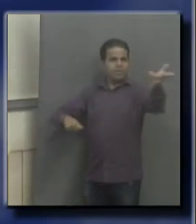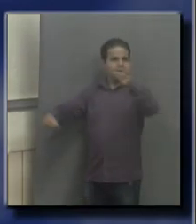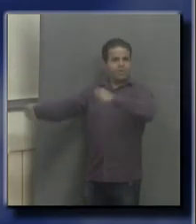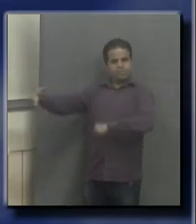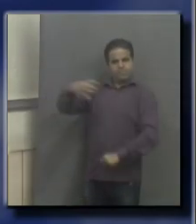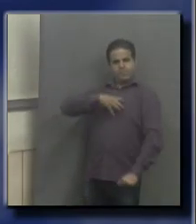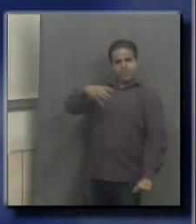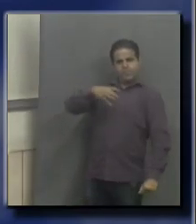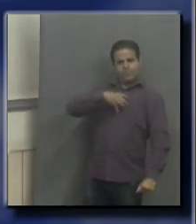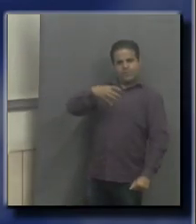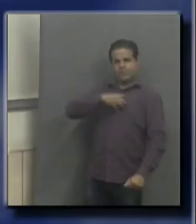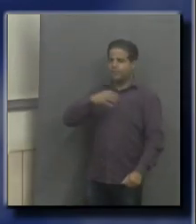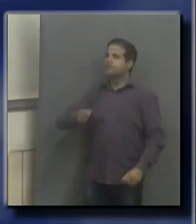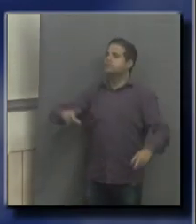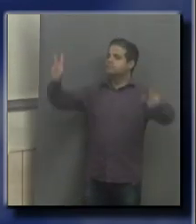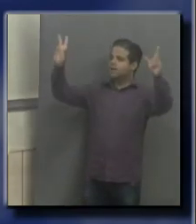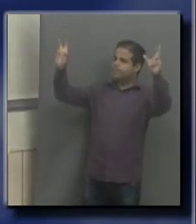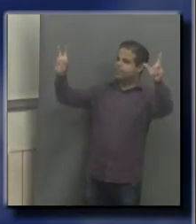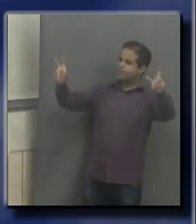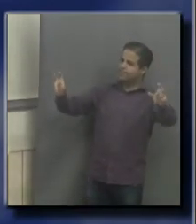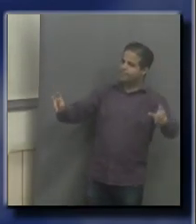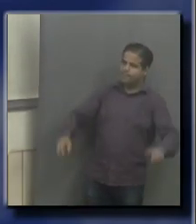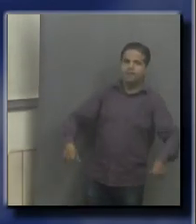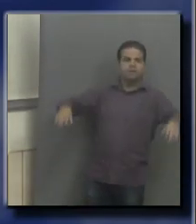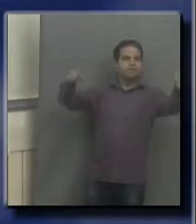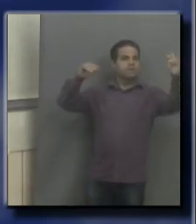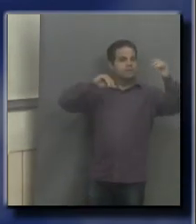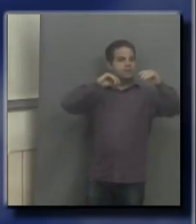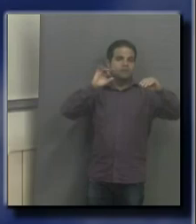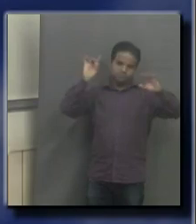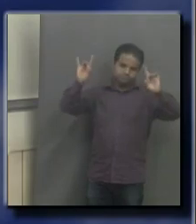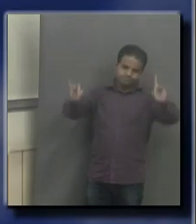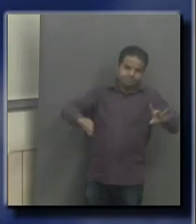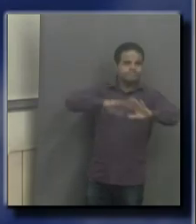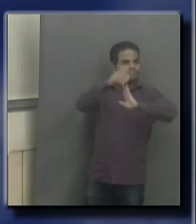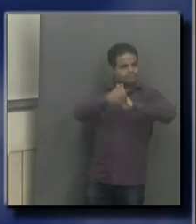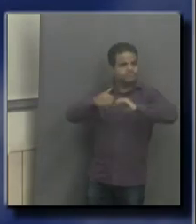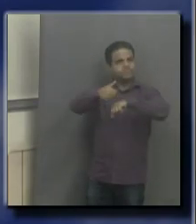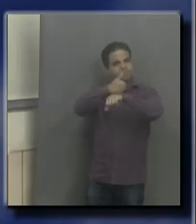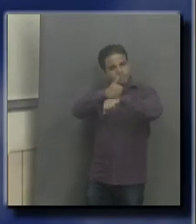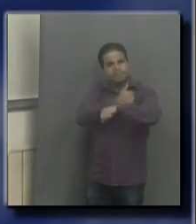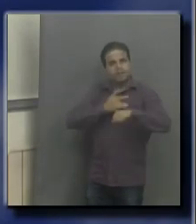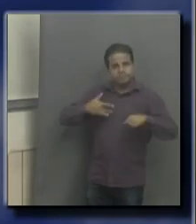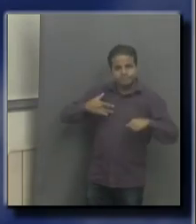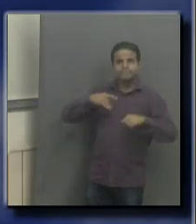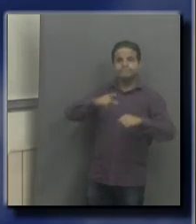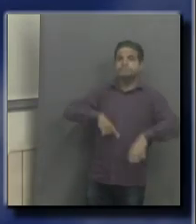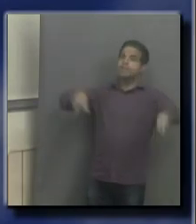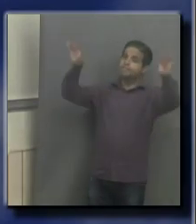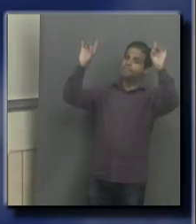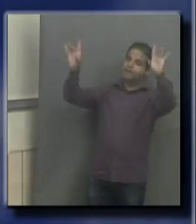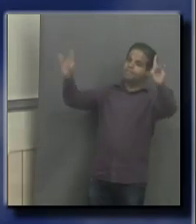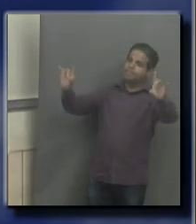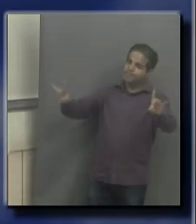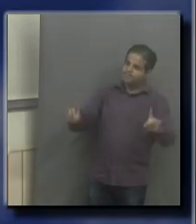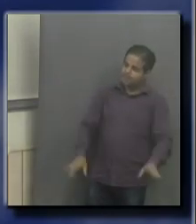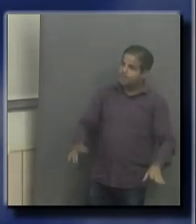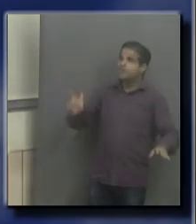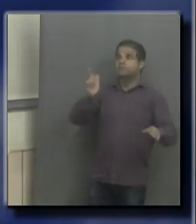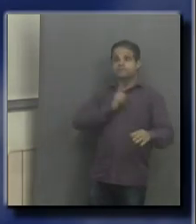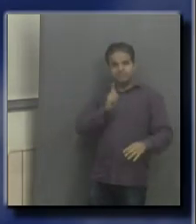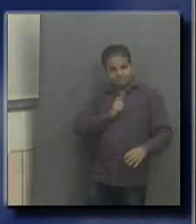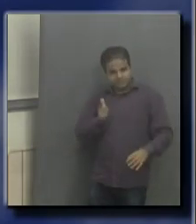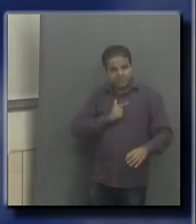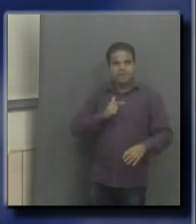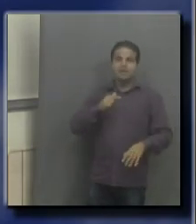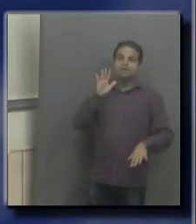atitudes. Temos as gerais, que dizem respeito a todas as profissões da saúde, e temos as nossas específicas, né?